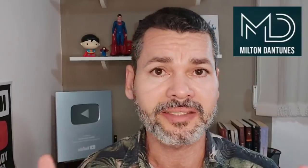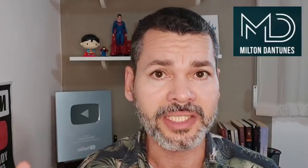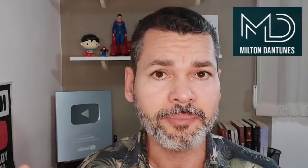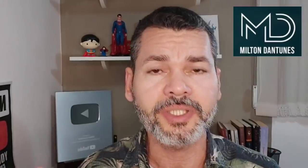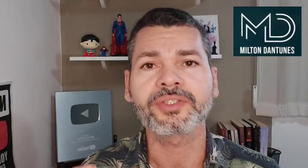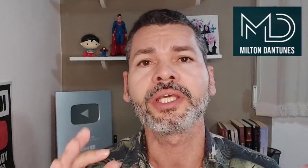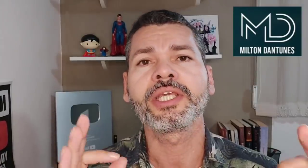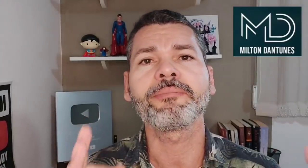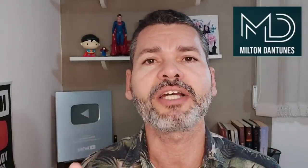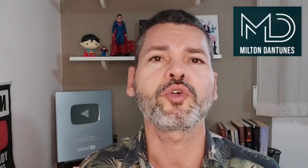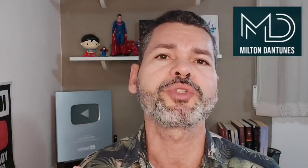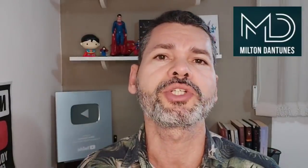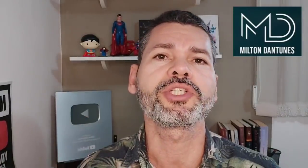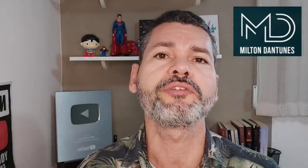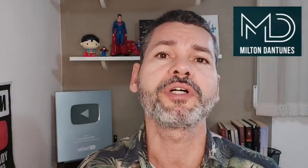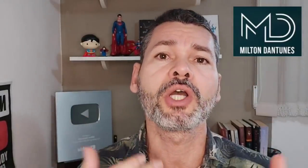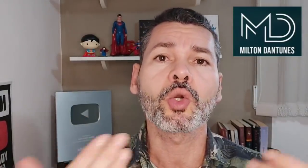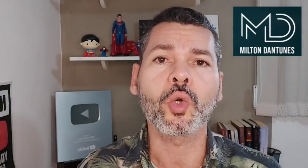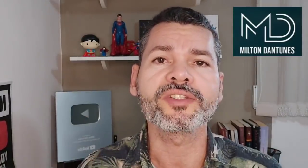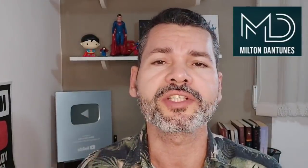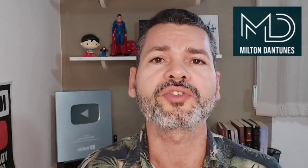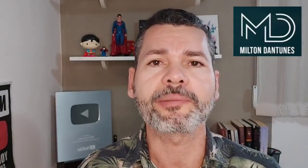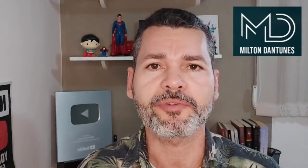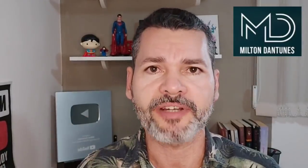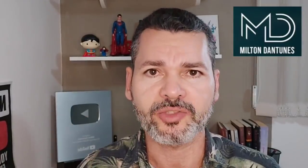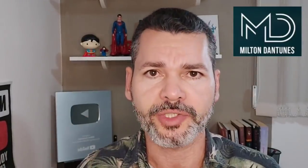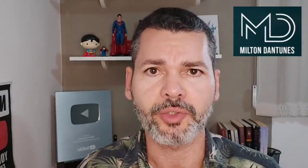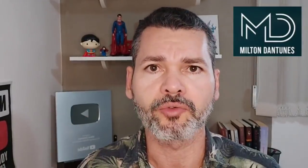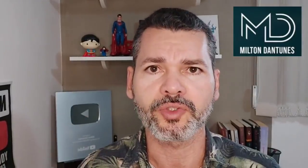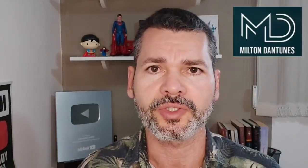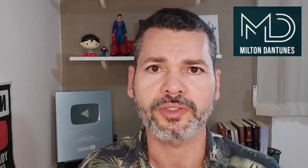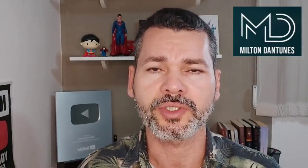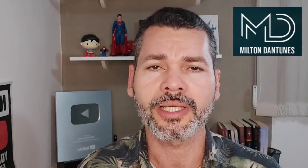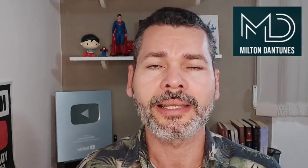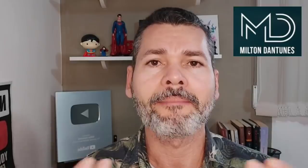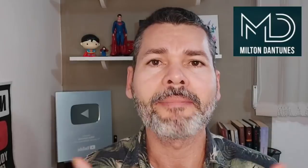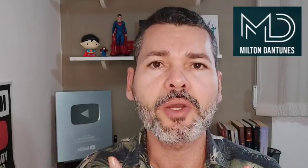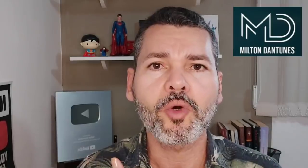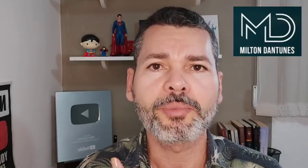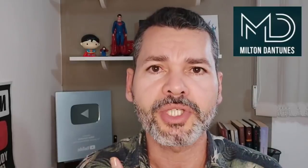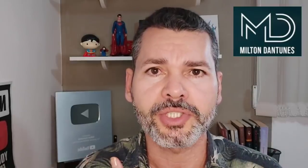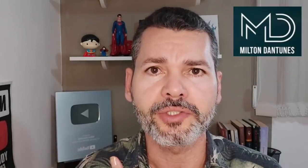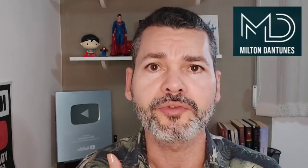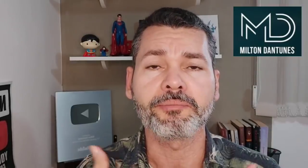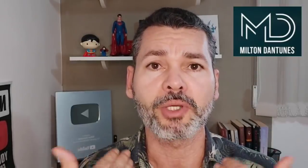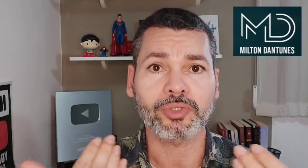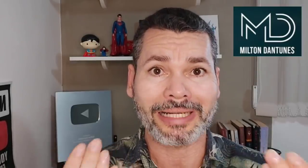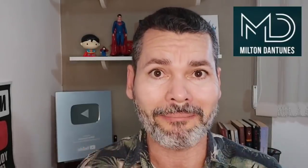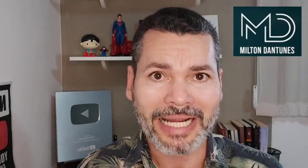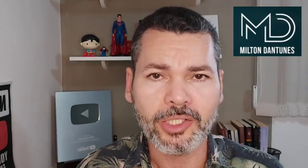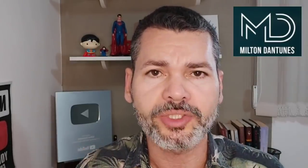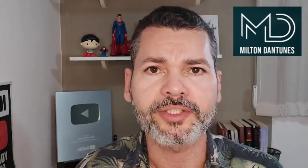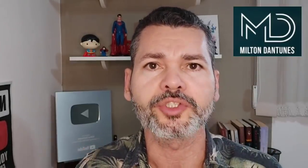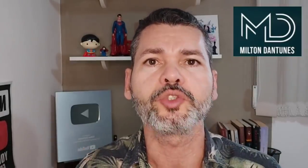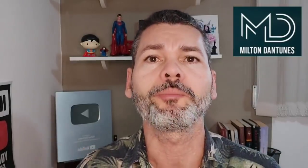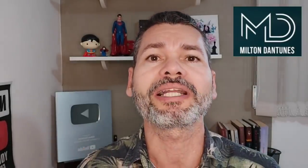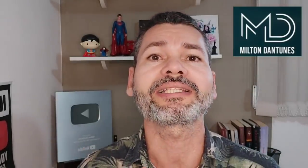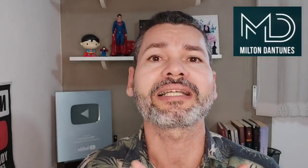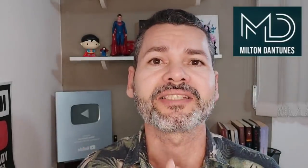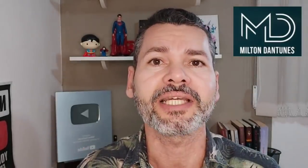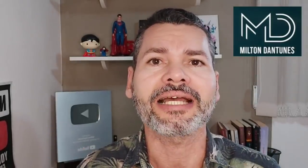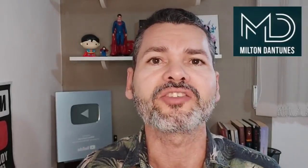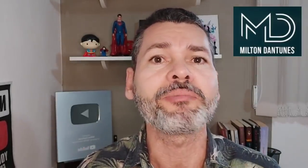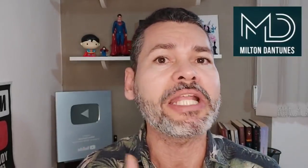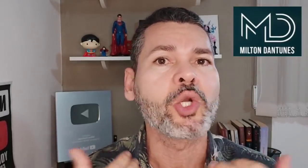mais simples e mais objetiva, coisa que eu sempre faço aqui com vocês. Meu objetivo, meu trabalho tem sido